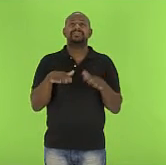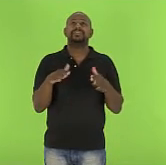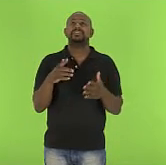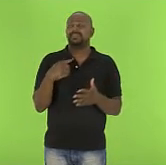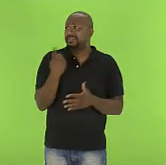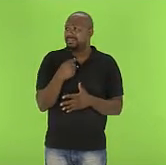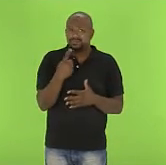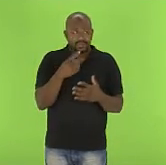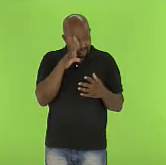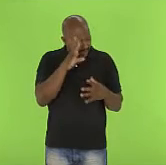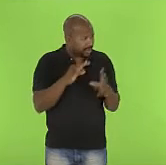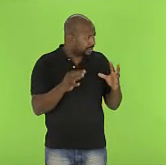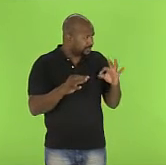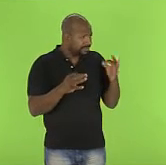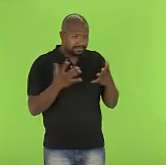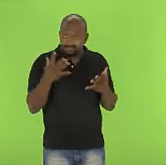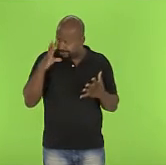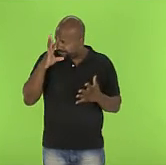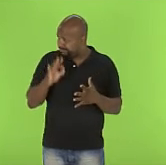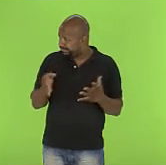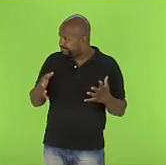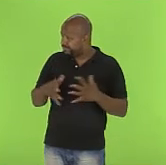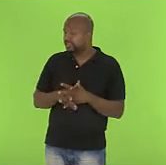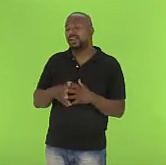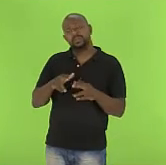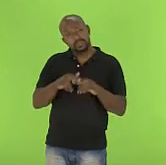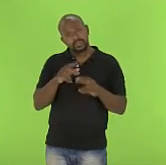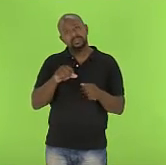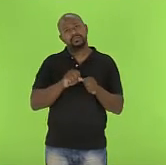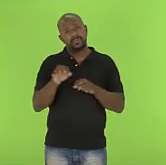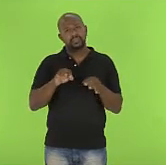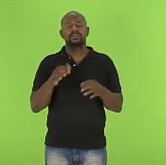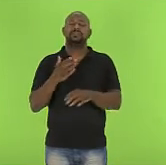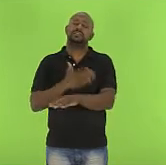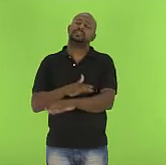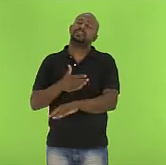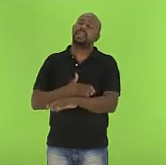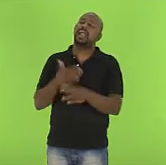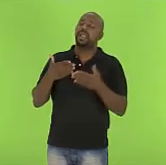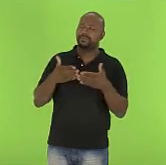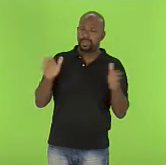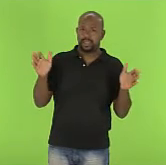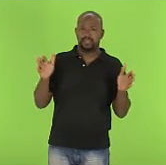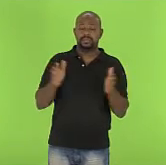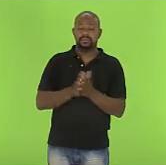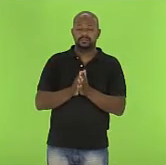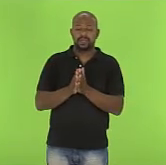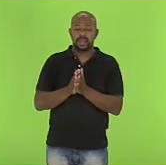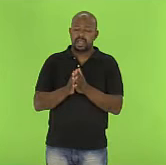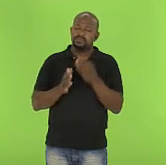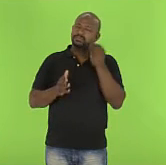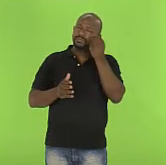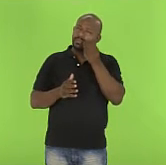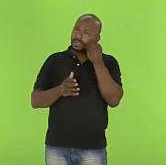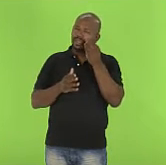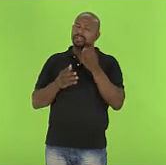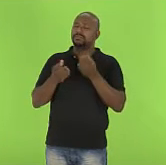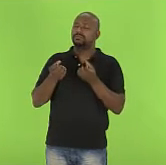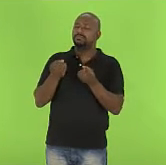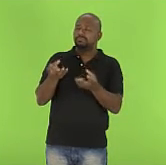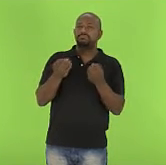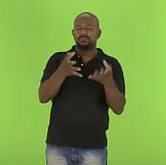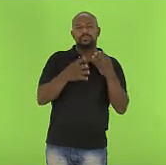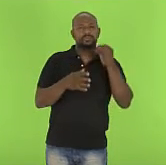que muitas vezes nem nós mesmos entendemos? E foi por isso que a gente fez o Ponto Ensaio Aberto. Para fazer essa experiência,